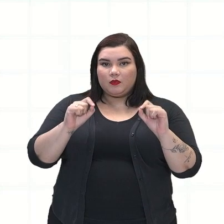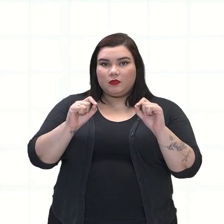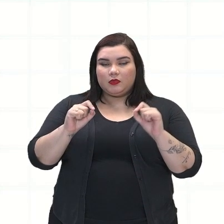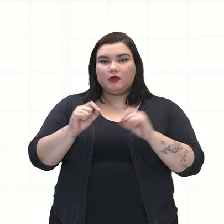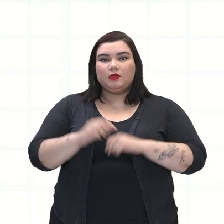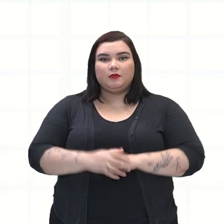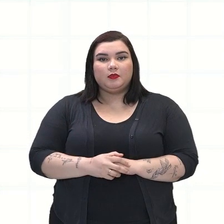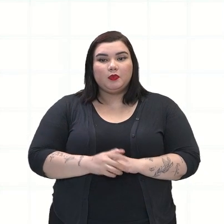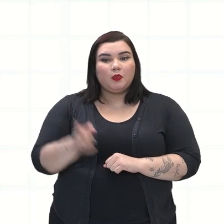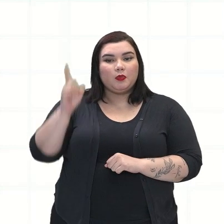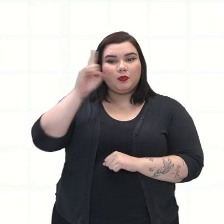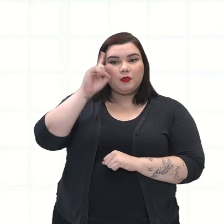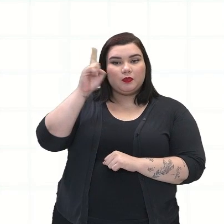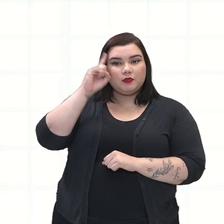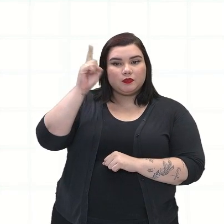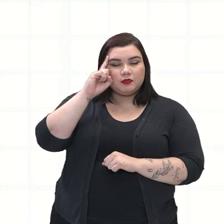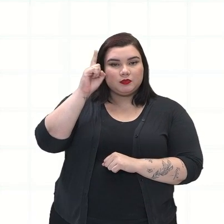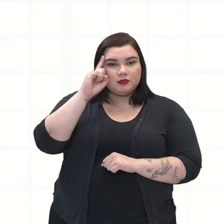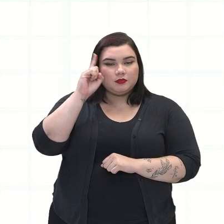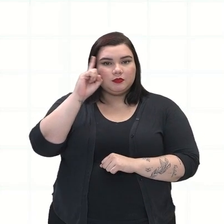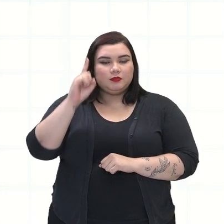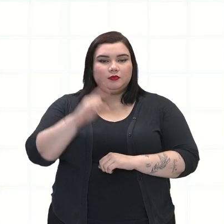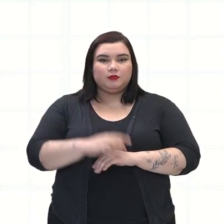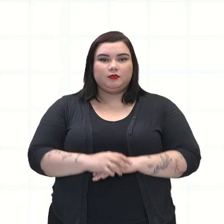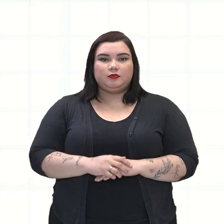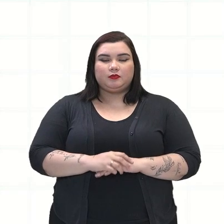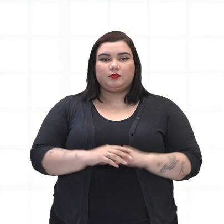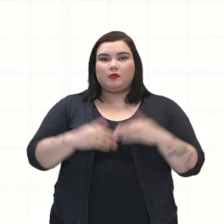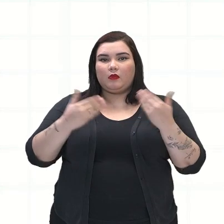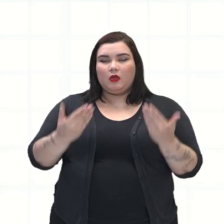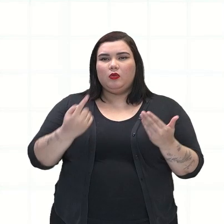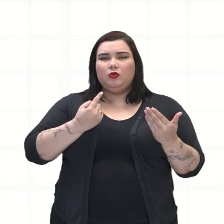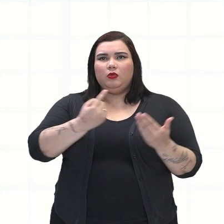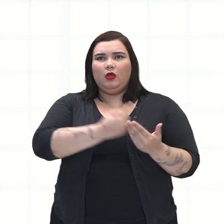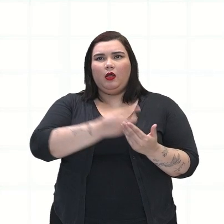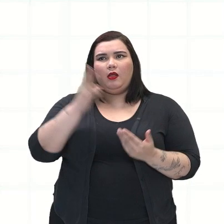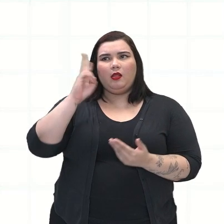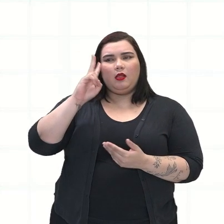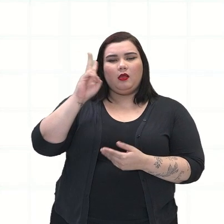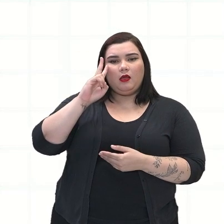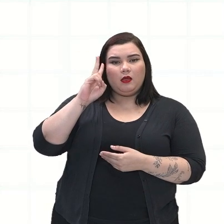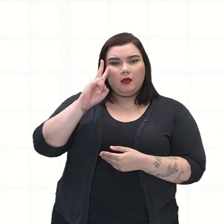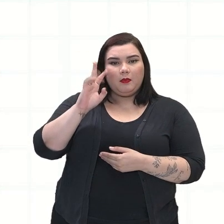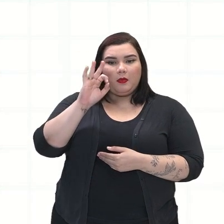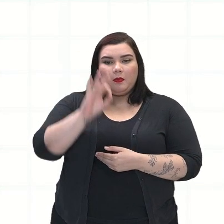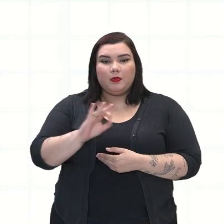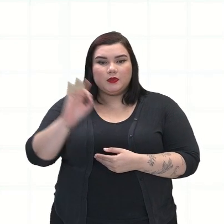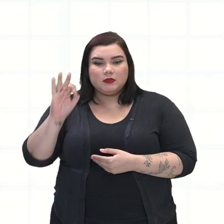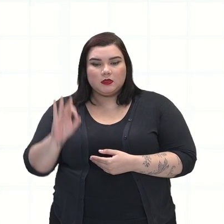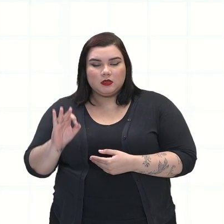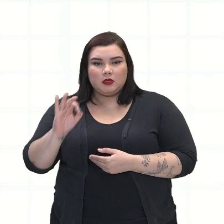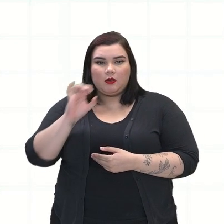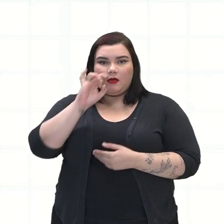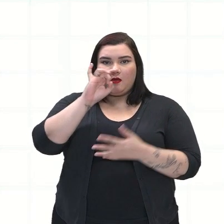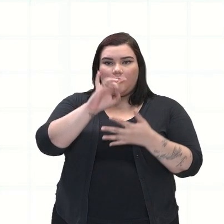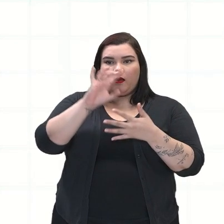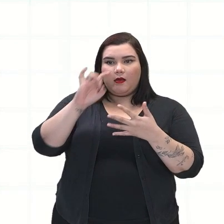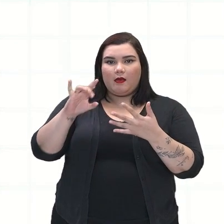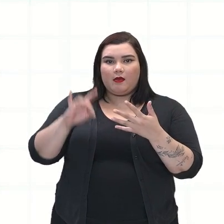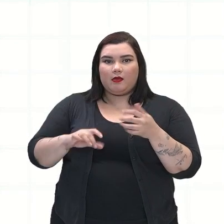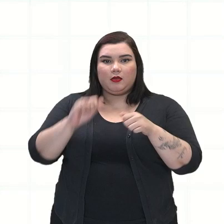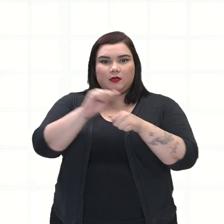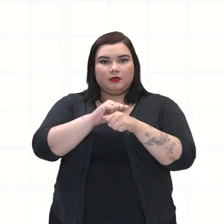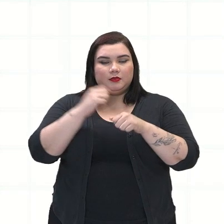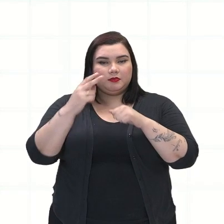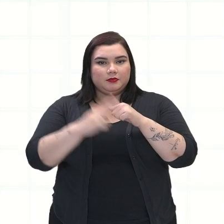Todos os dias. Every day. Então, para a gente lembrar a porcentagem de cada advérbio de